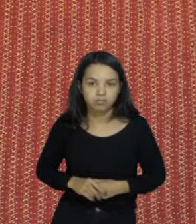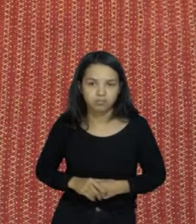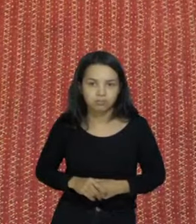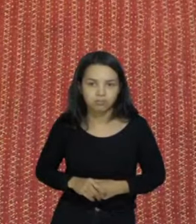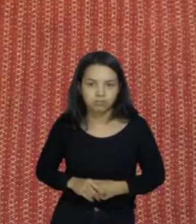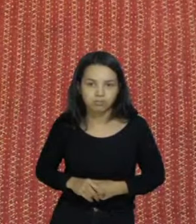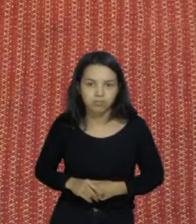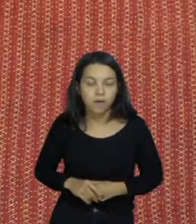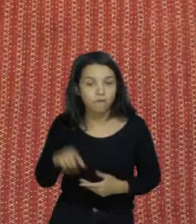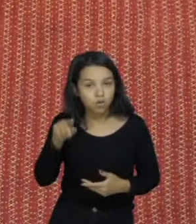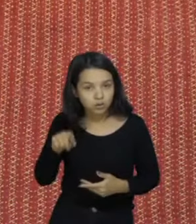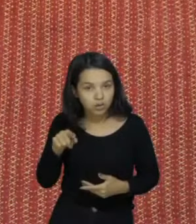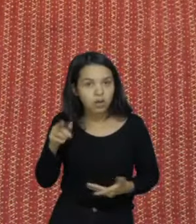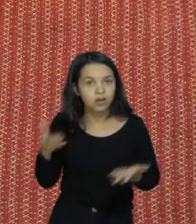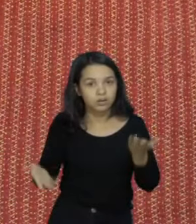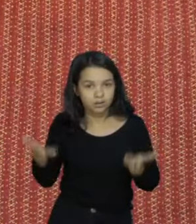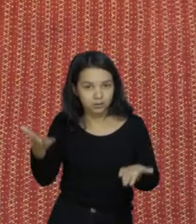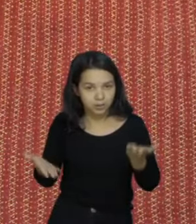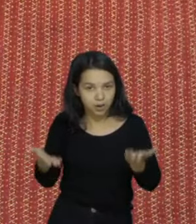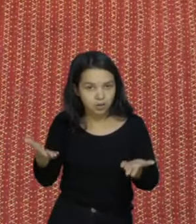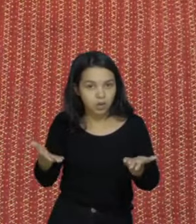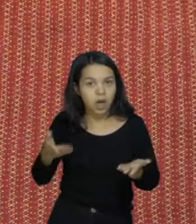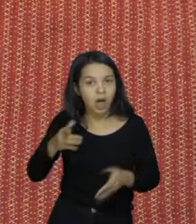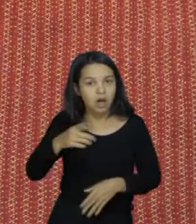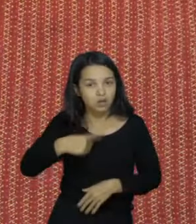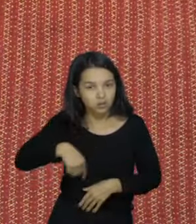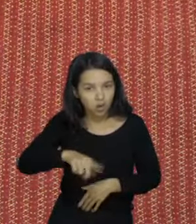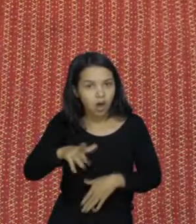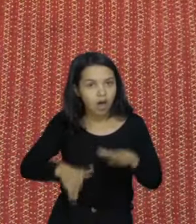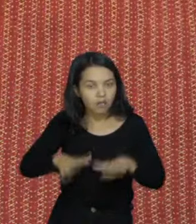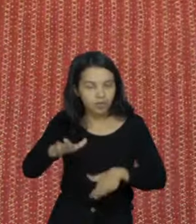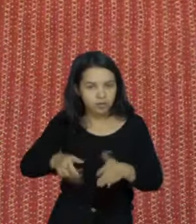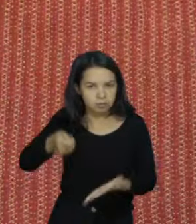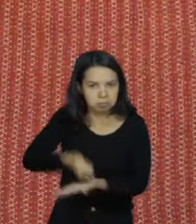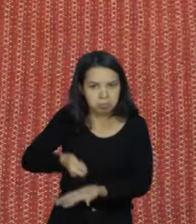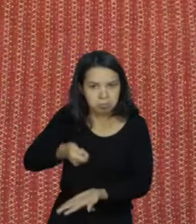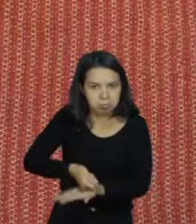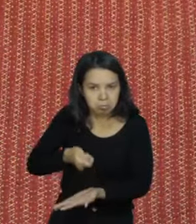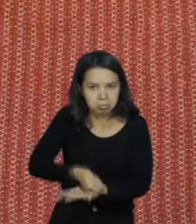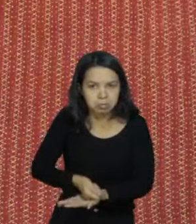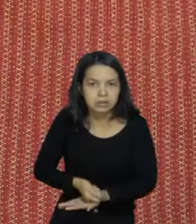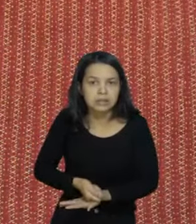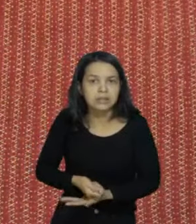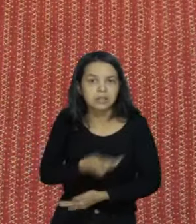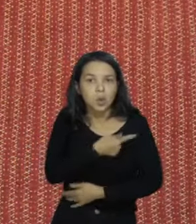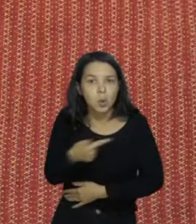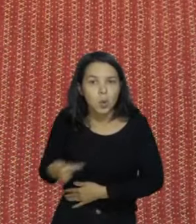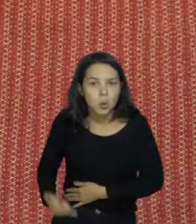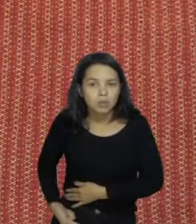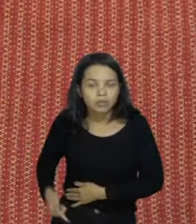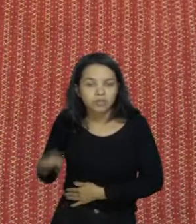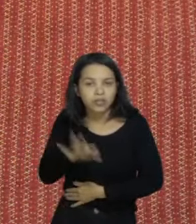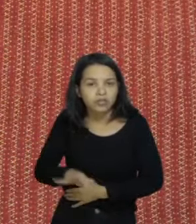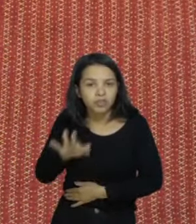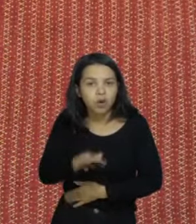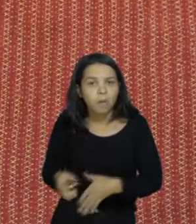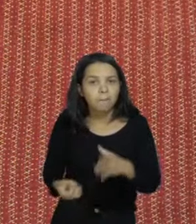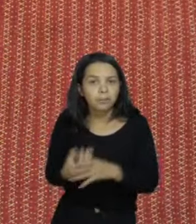mais equilibrado a gente às vezes é mais incisivo mas o governo federal ele produz